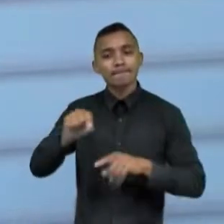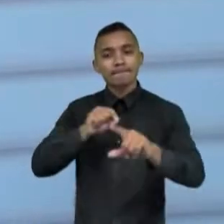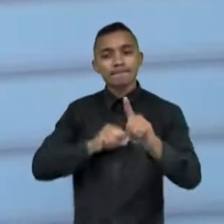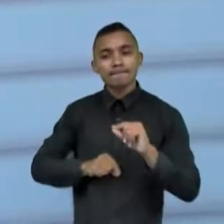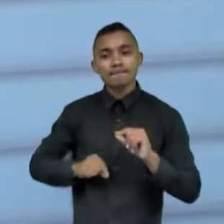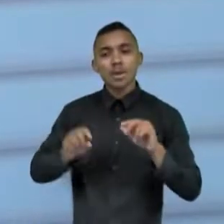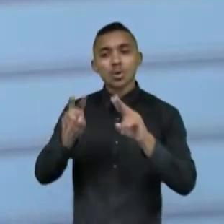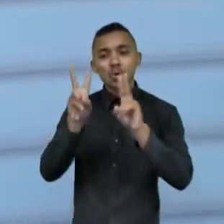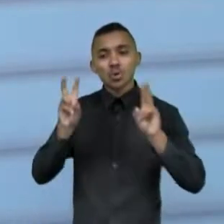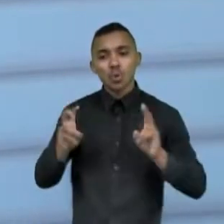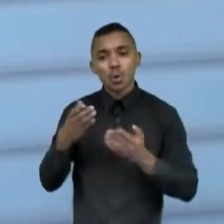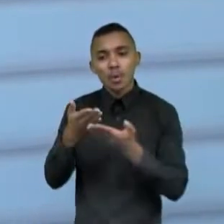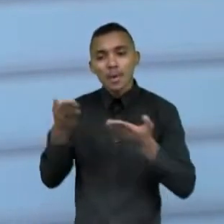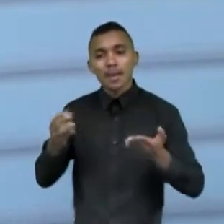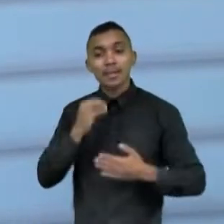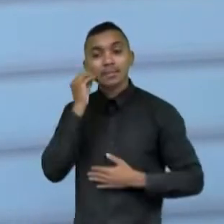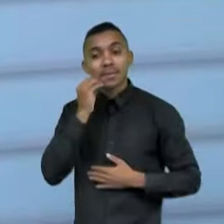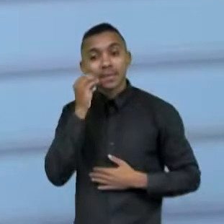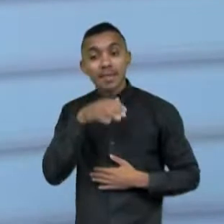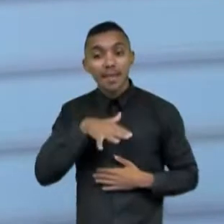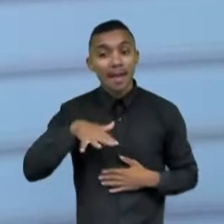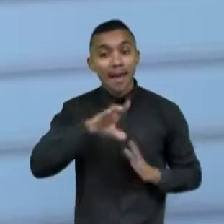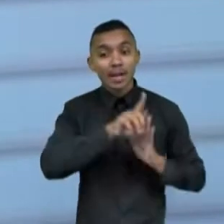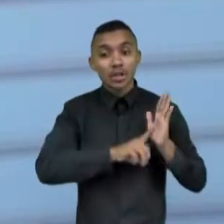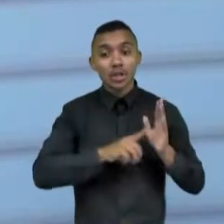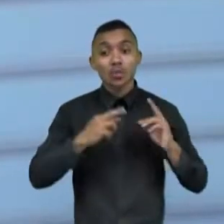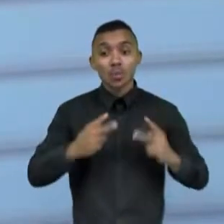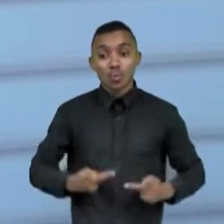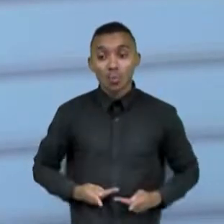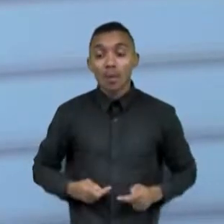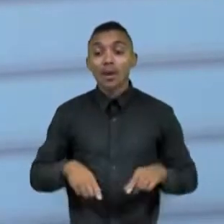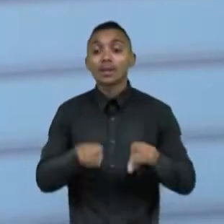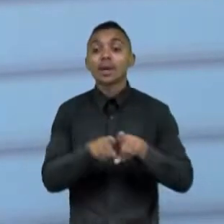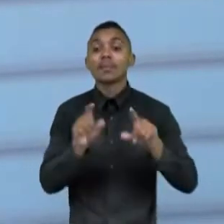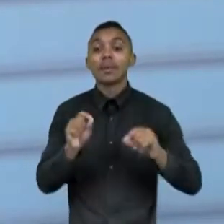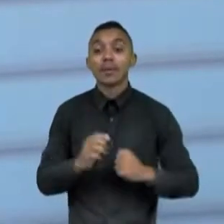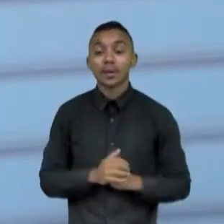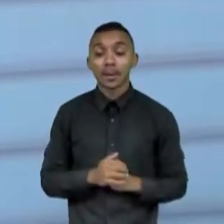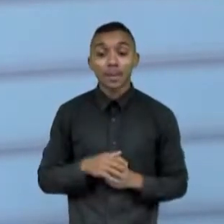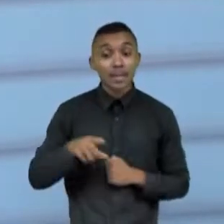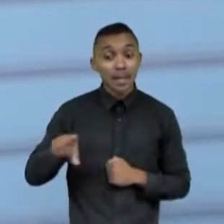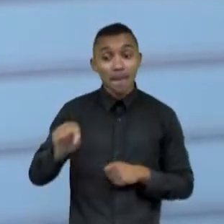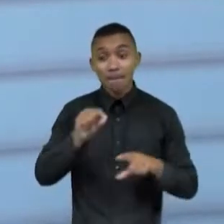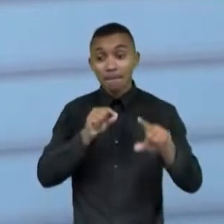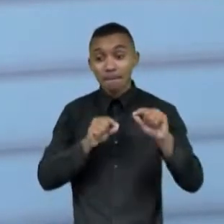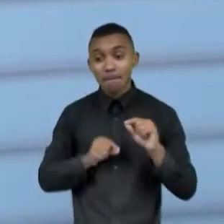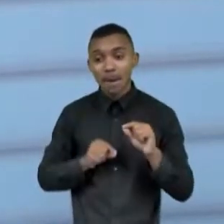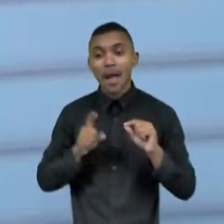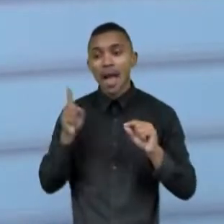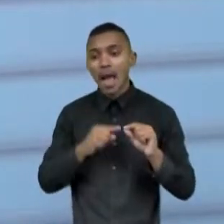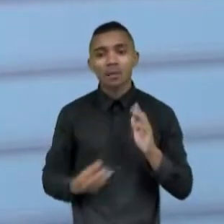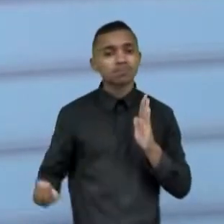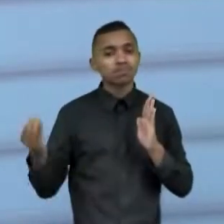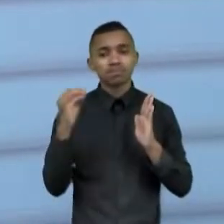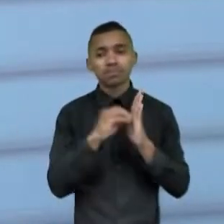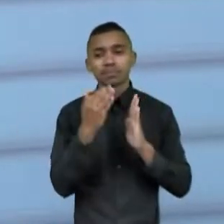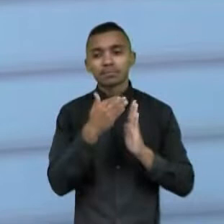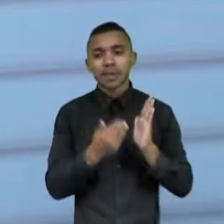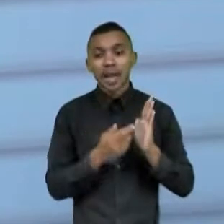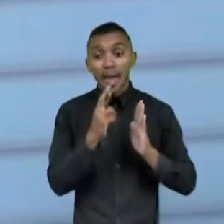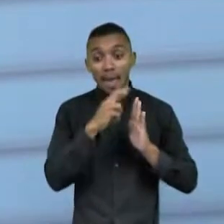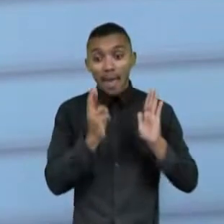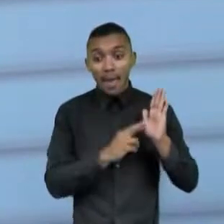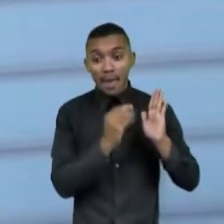direitos humanos. Inclusive, a seleção dos advogados foi levada como uma boa prática, digamos assim, pela